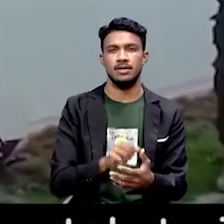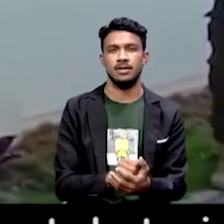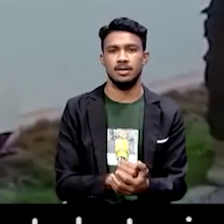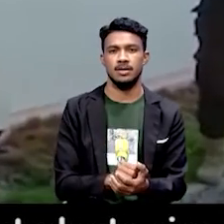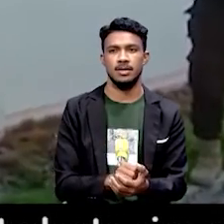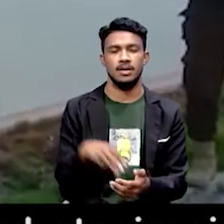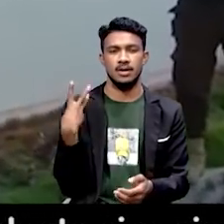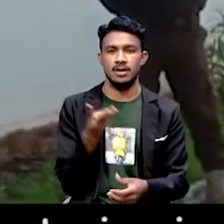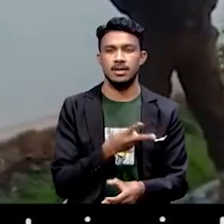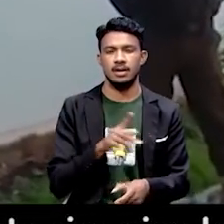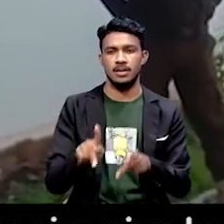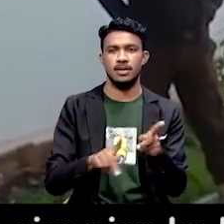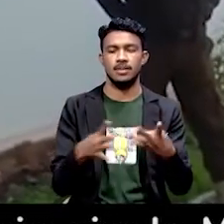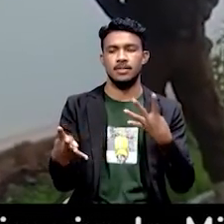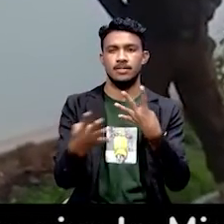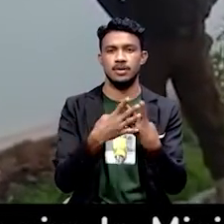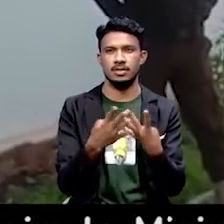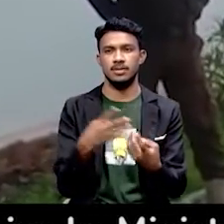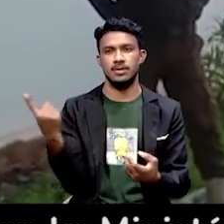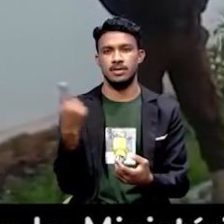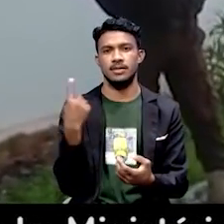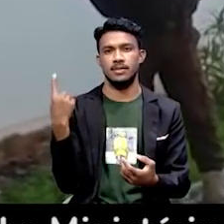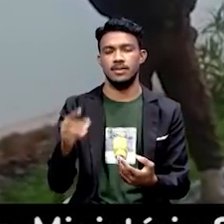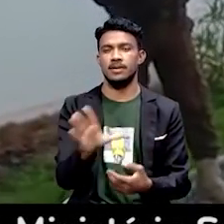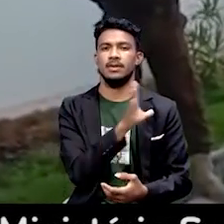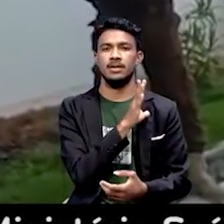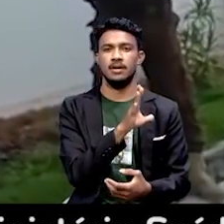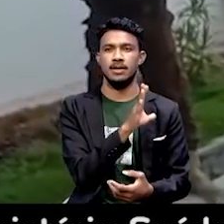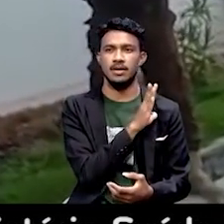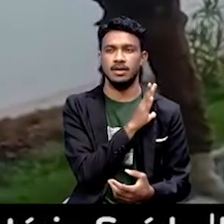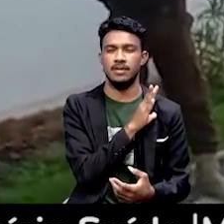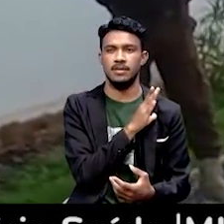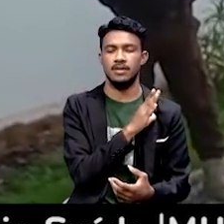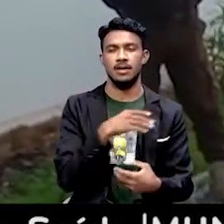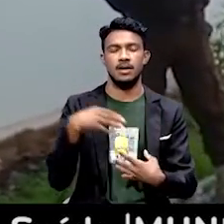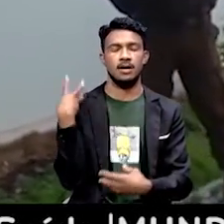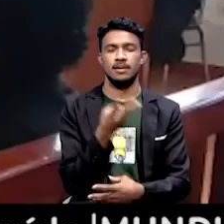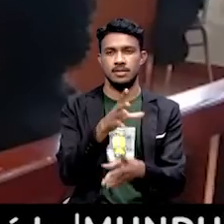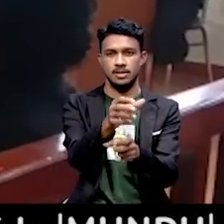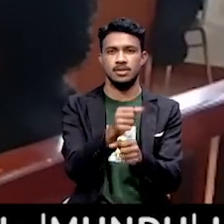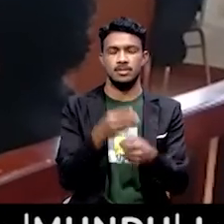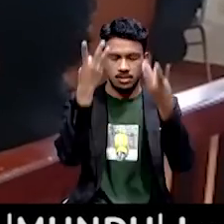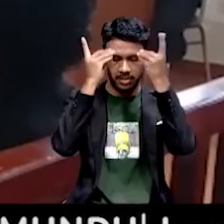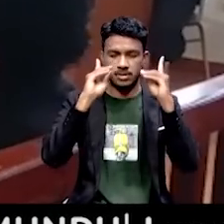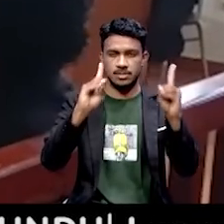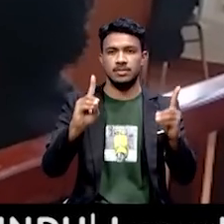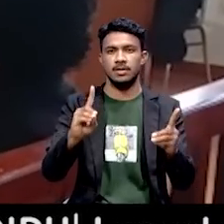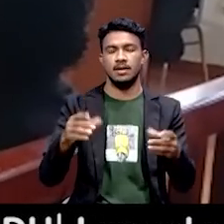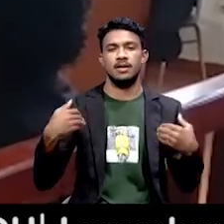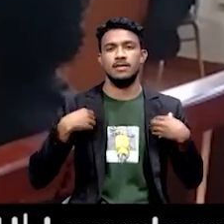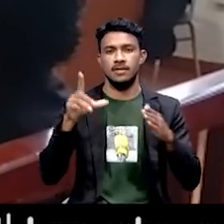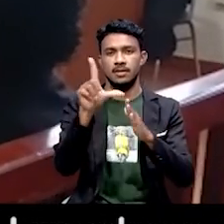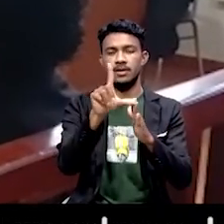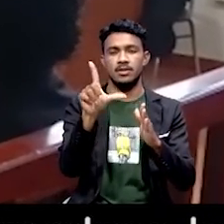de prisão preventiva. Preventiva provisória em recurso depois de amissimo leitura acordão. E a leitura acordão,